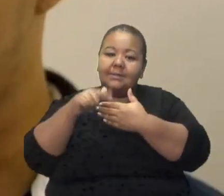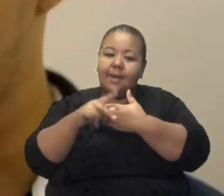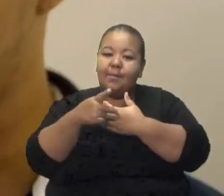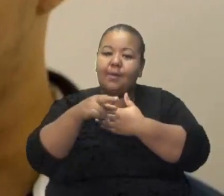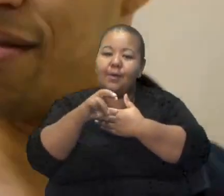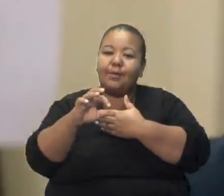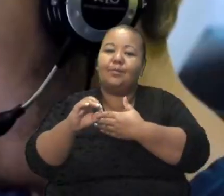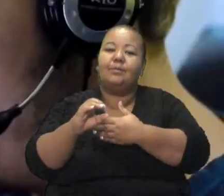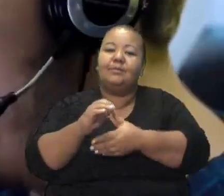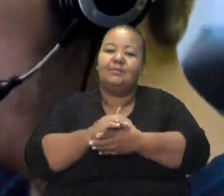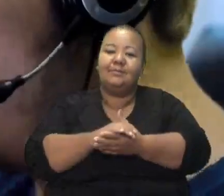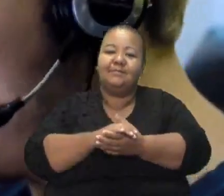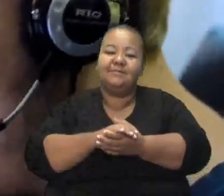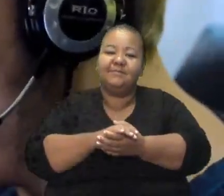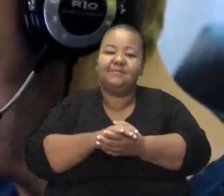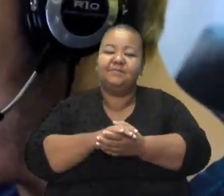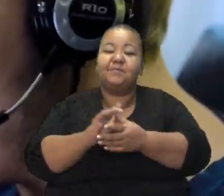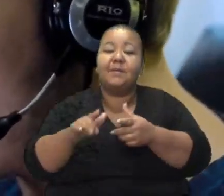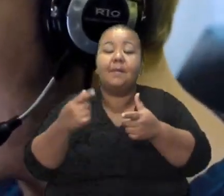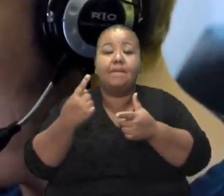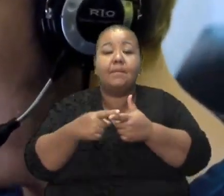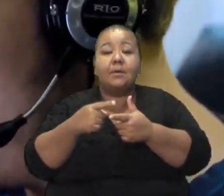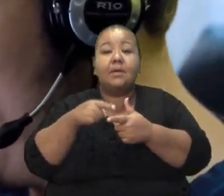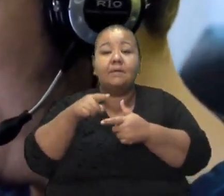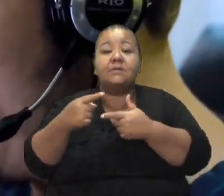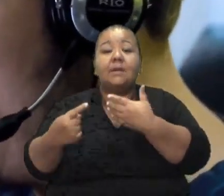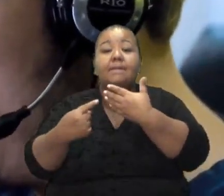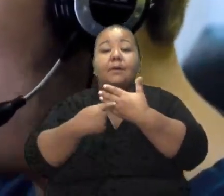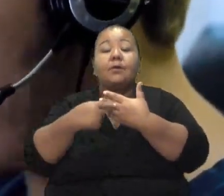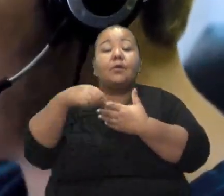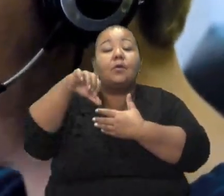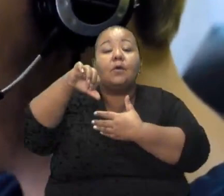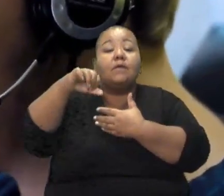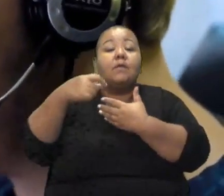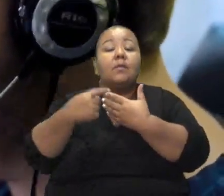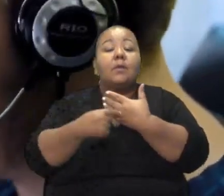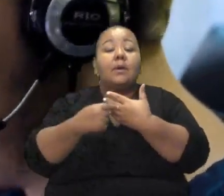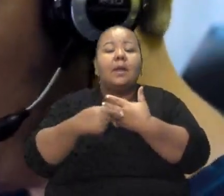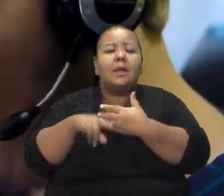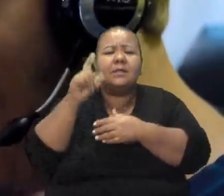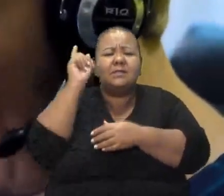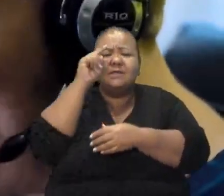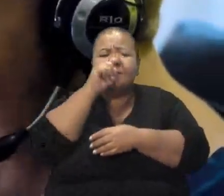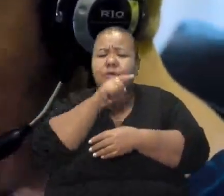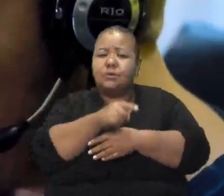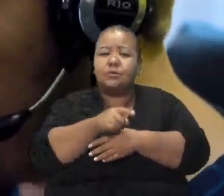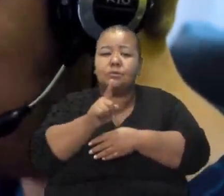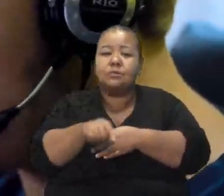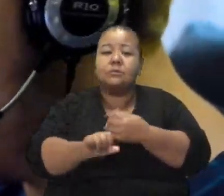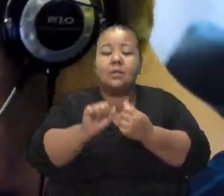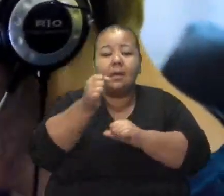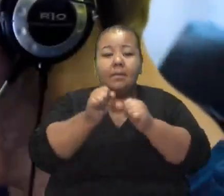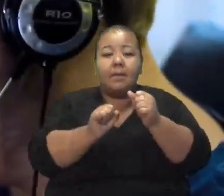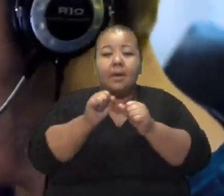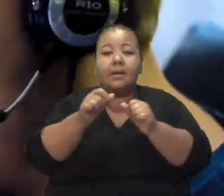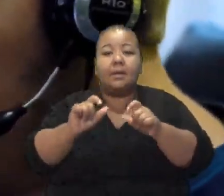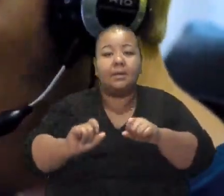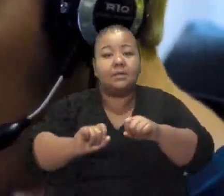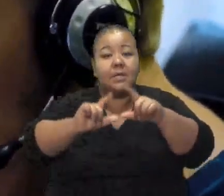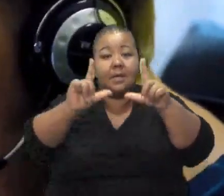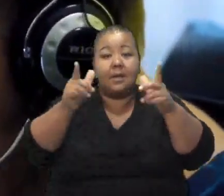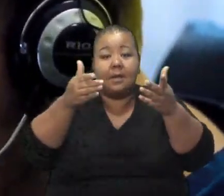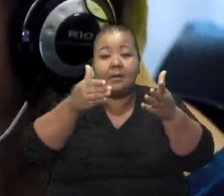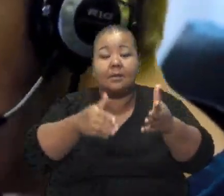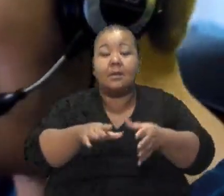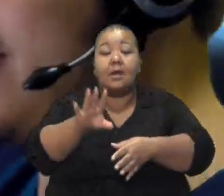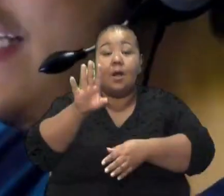procto. Por que que o senhor apertou a tecla 9? Qual é a dificuldade? A máquina, ela deixa muito clara.